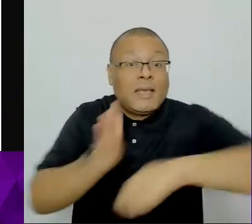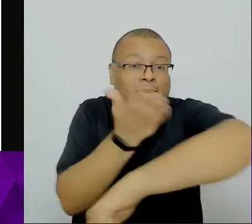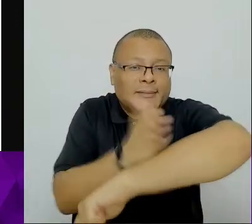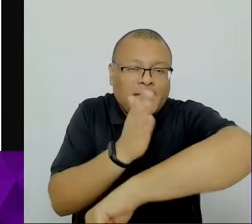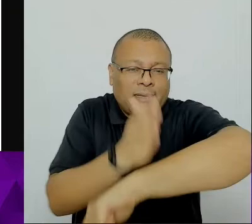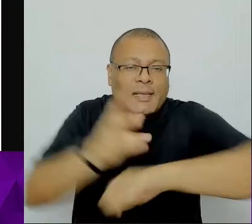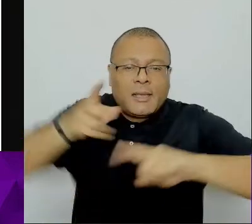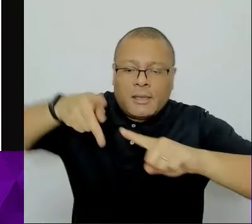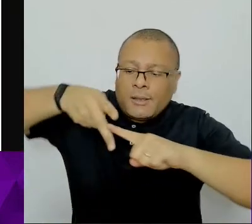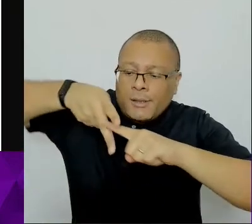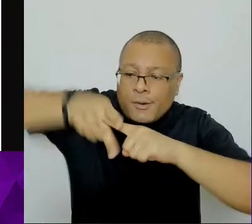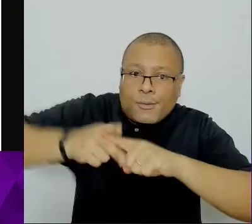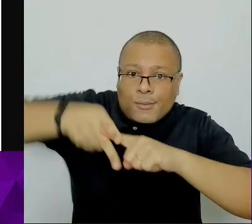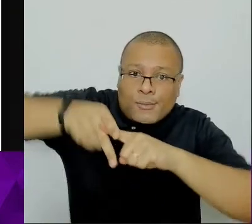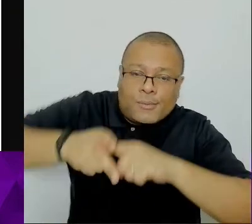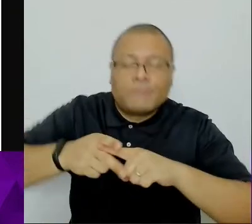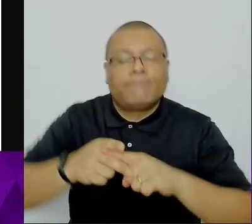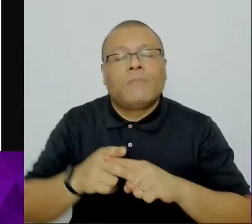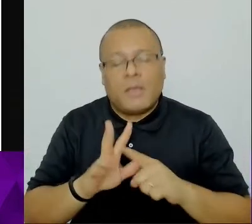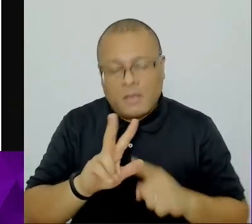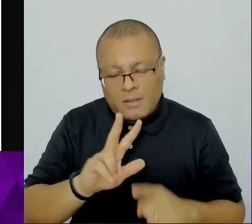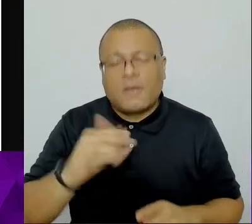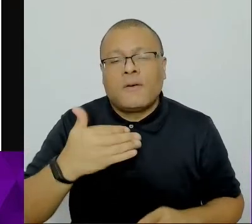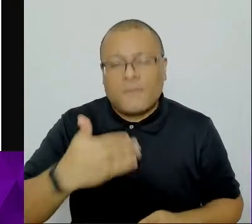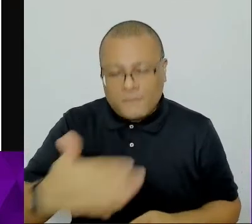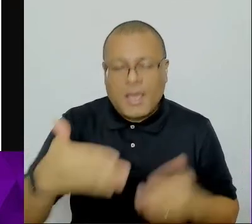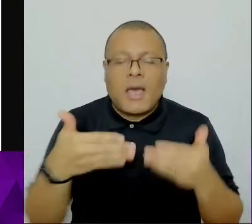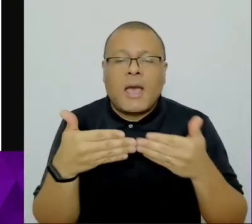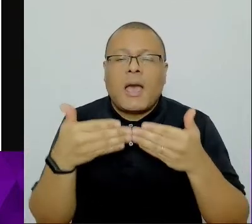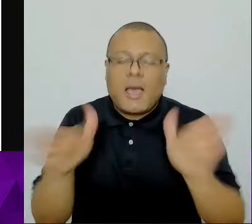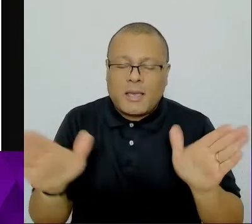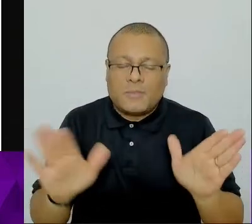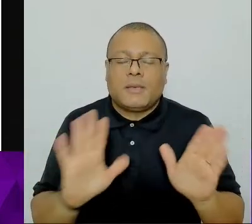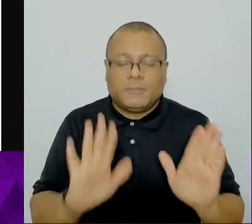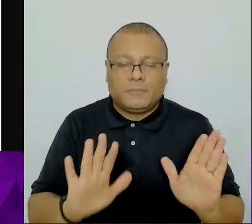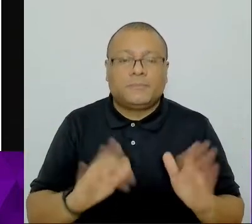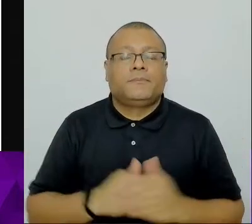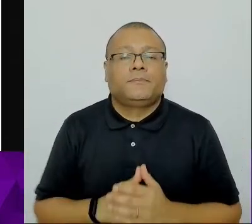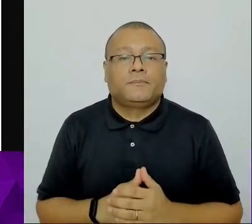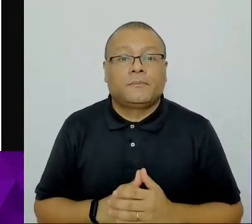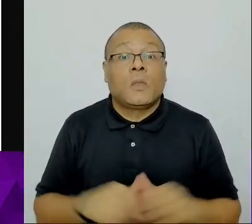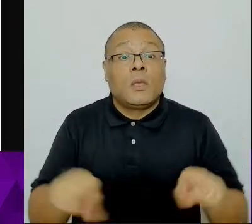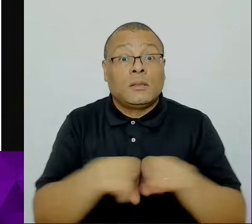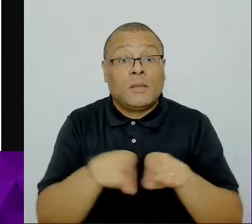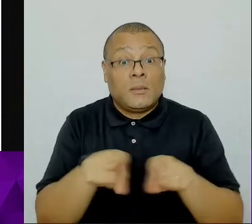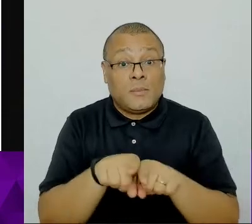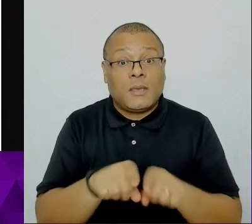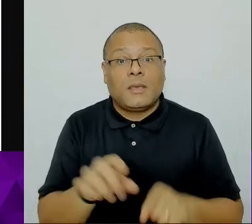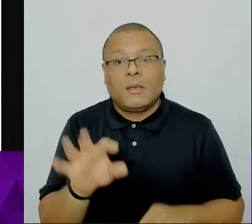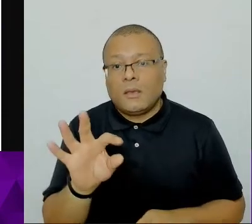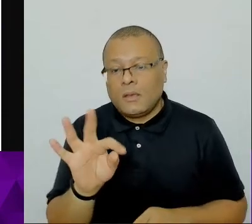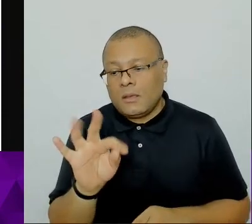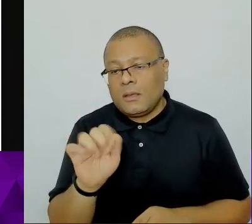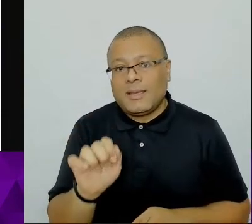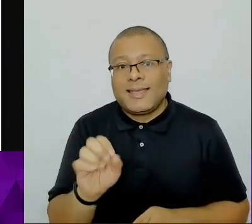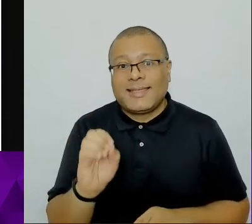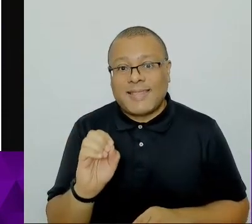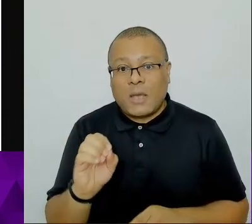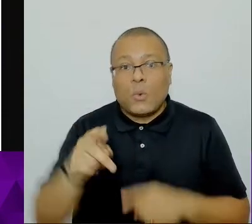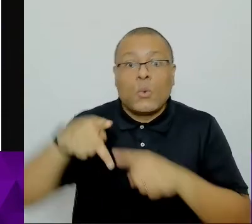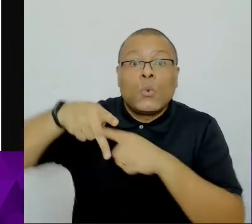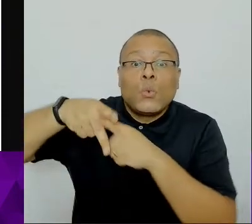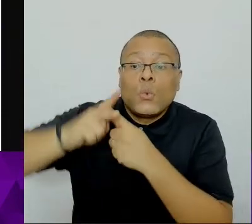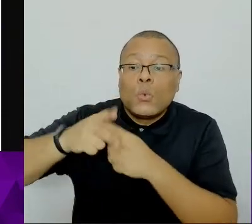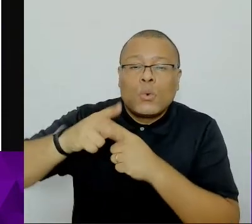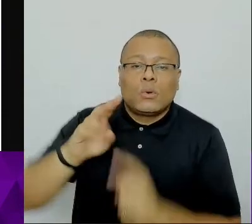ajuste desses modelos, né, vai estar disponível em breve. E tem o tal Toolkit, que são um